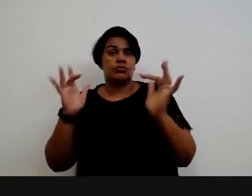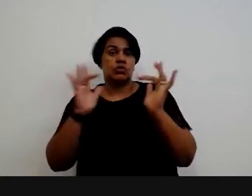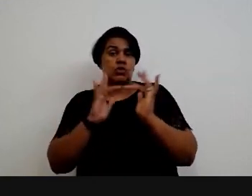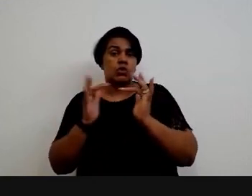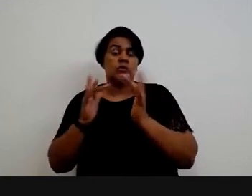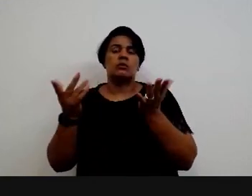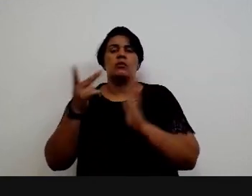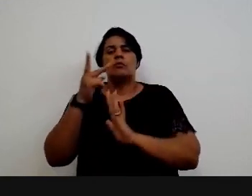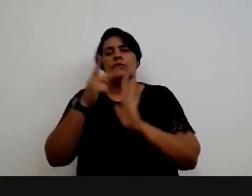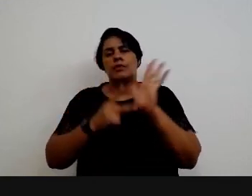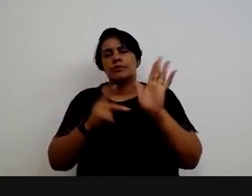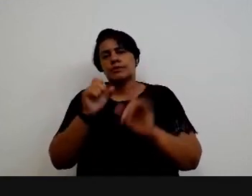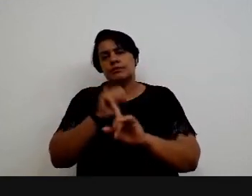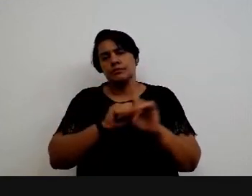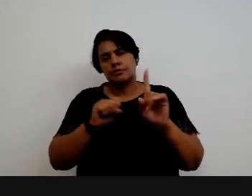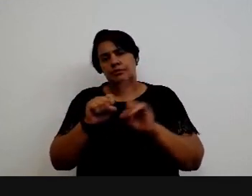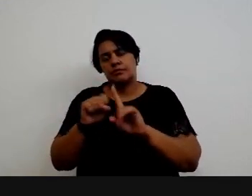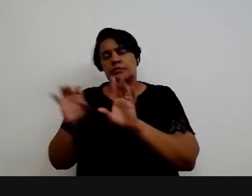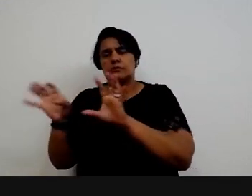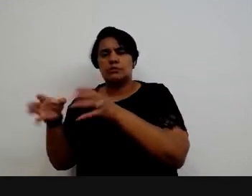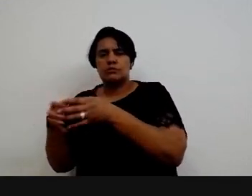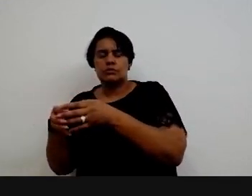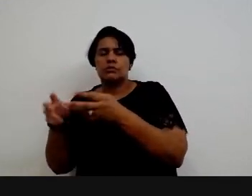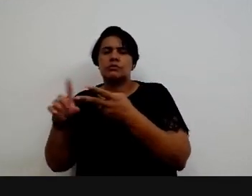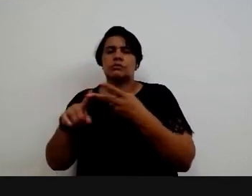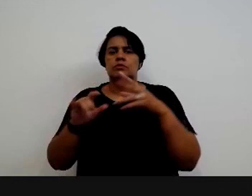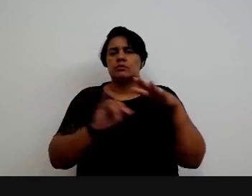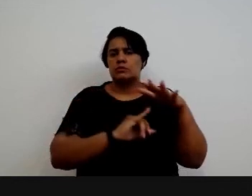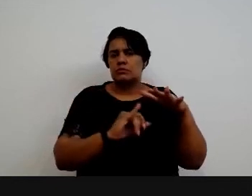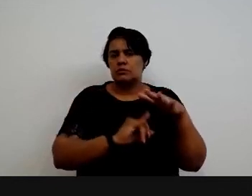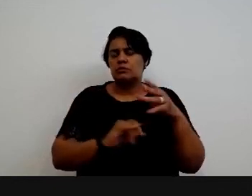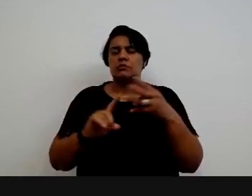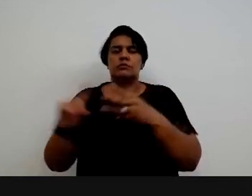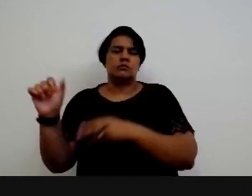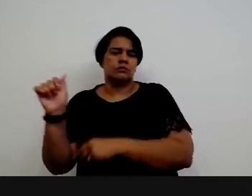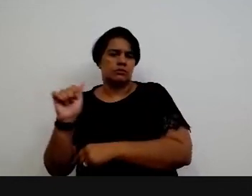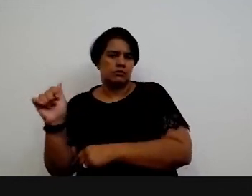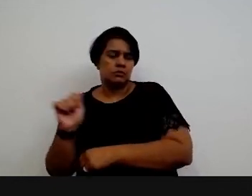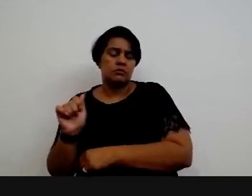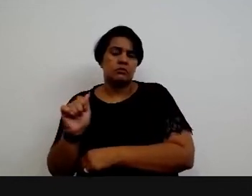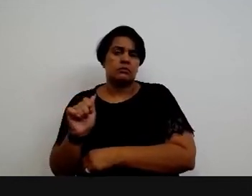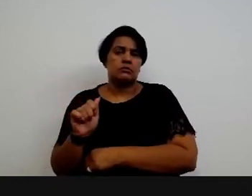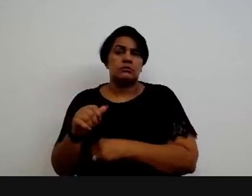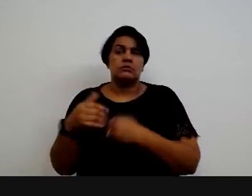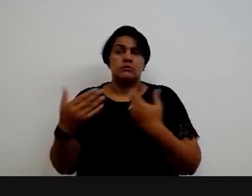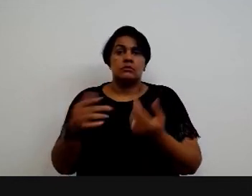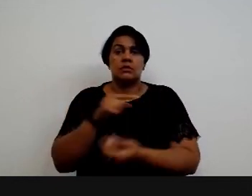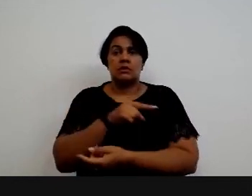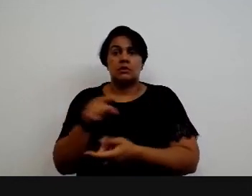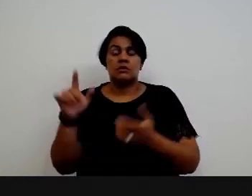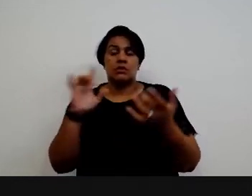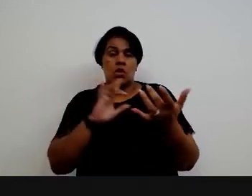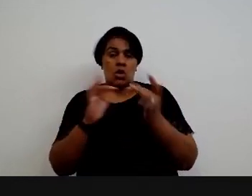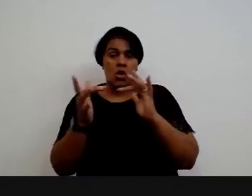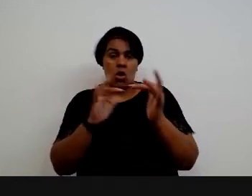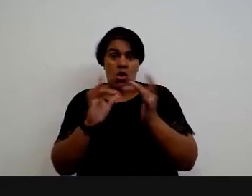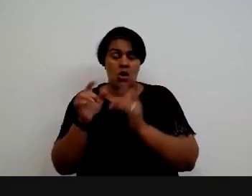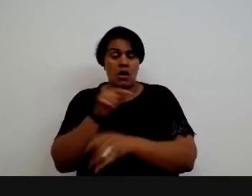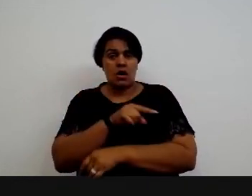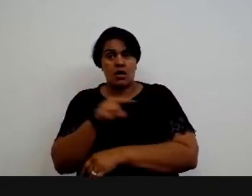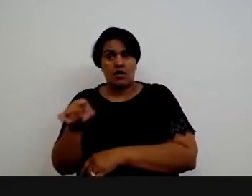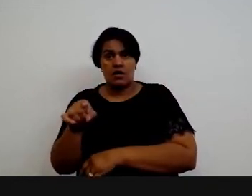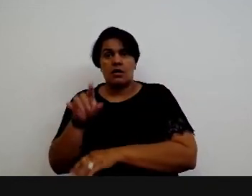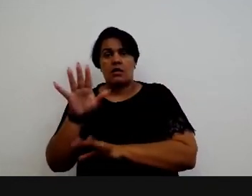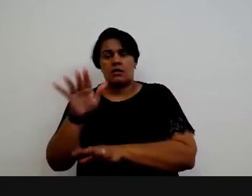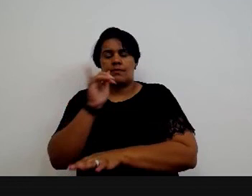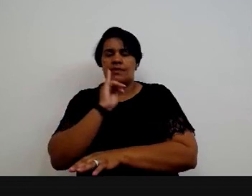com um projeto social, com uma organização da sociedade civil, com um instituto, com uma associação. E esse nosso contato com esses organismos, por exemplo,